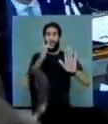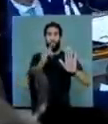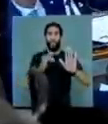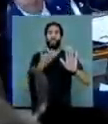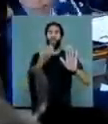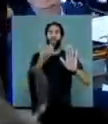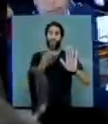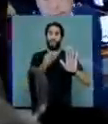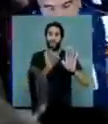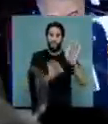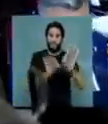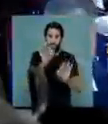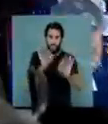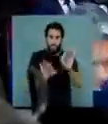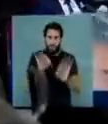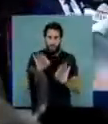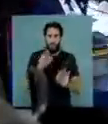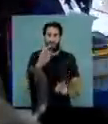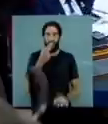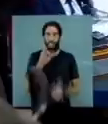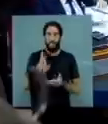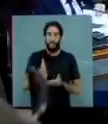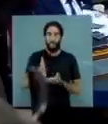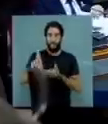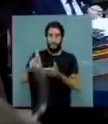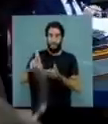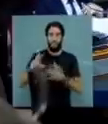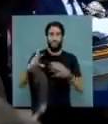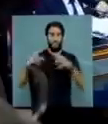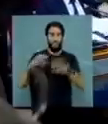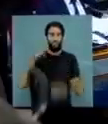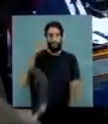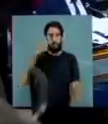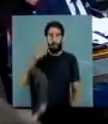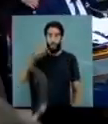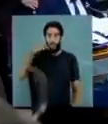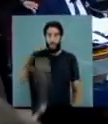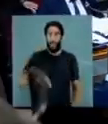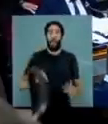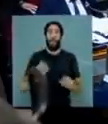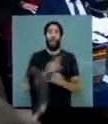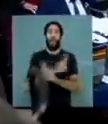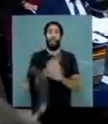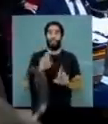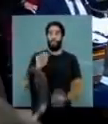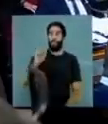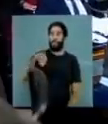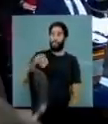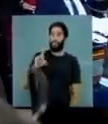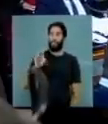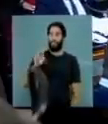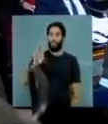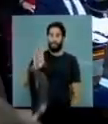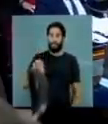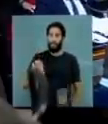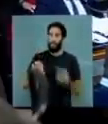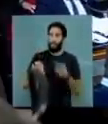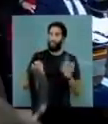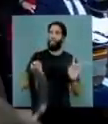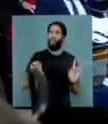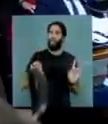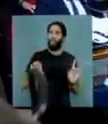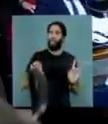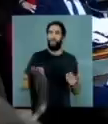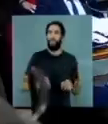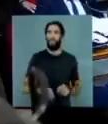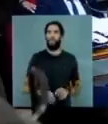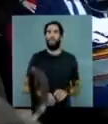estou apresentando agora em nome de todos parlamentares neste caso aqui não é em relação André Fernandes este caso é apenas